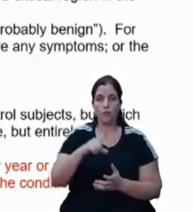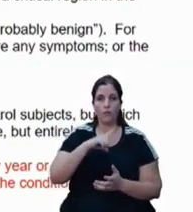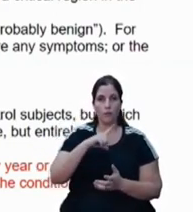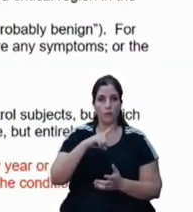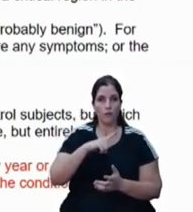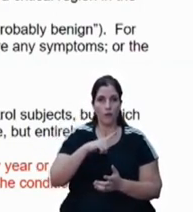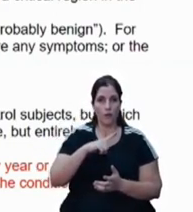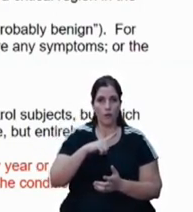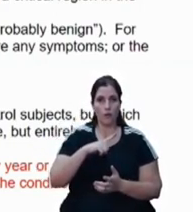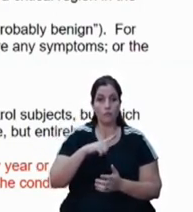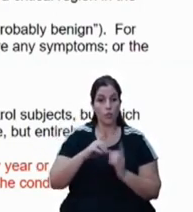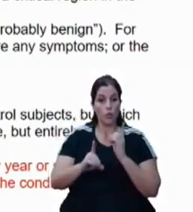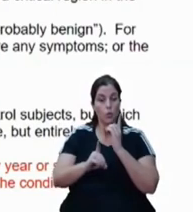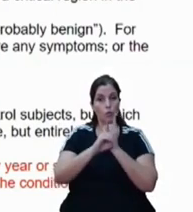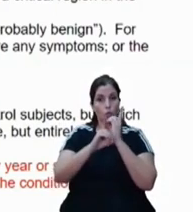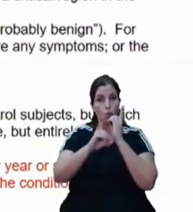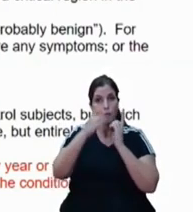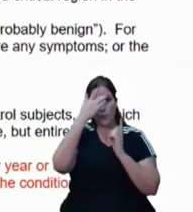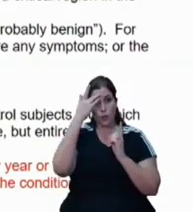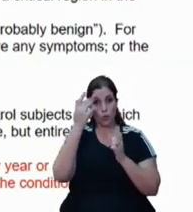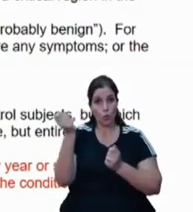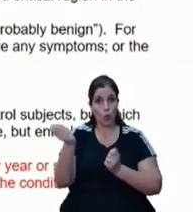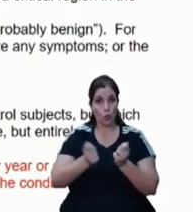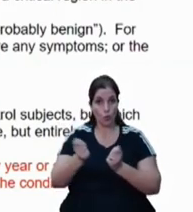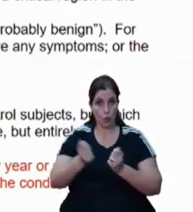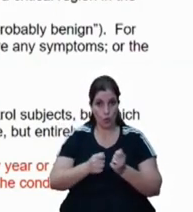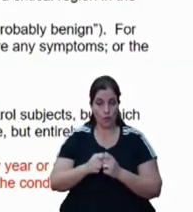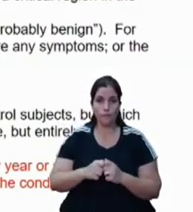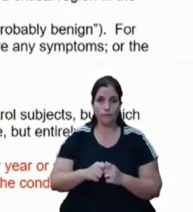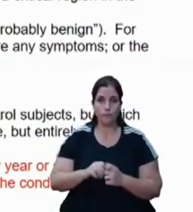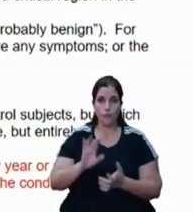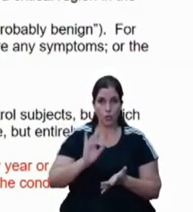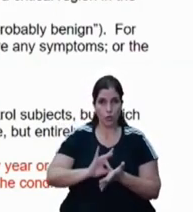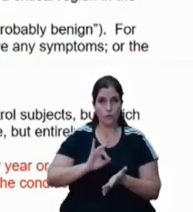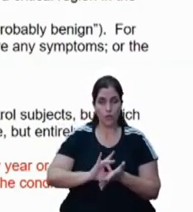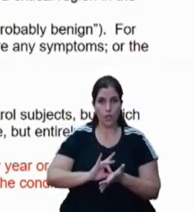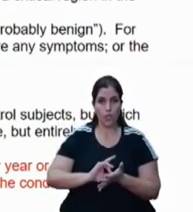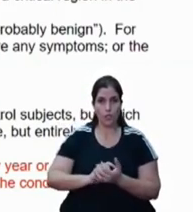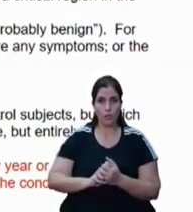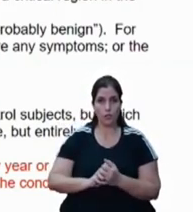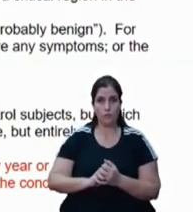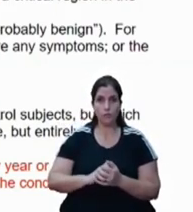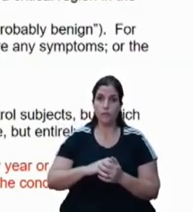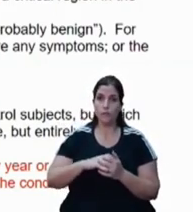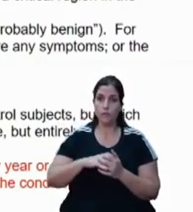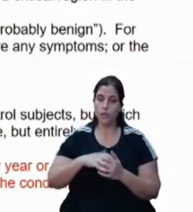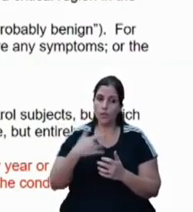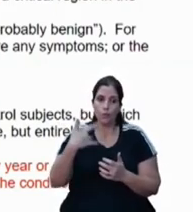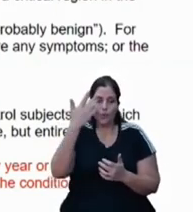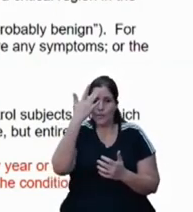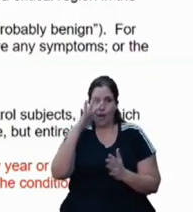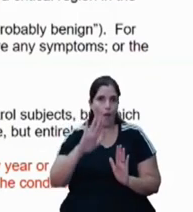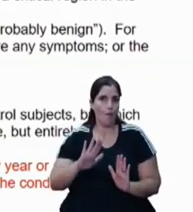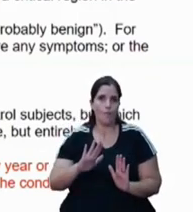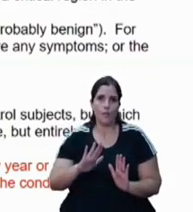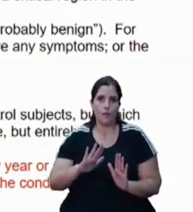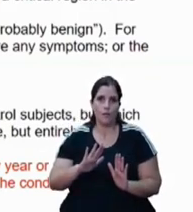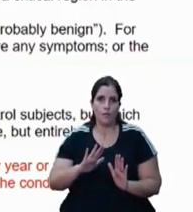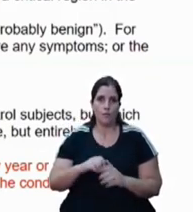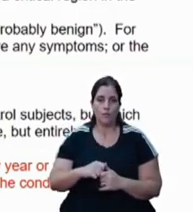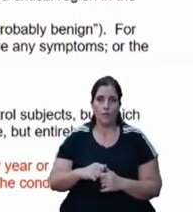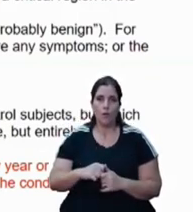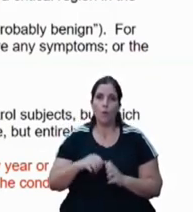e foram encontrados nos indivíduos de controle. Eles são realmente de significância incerta. Essas podem ser